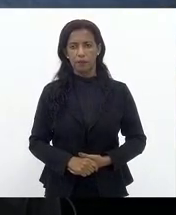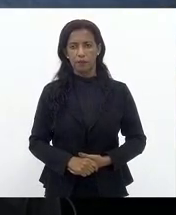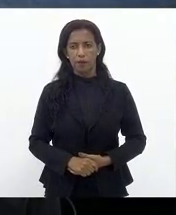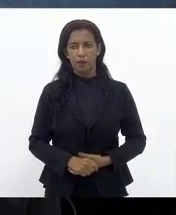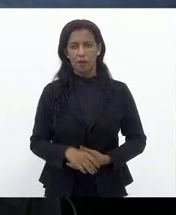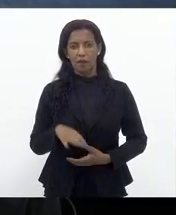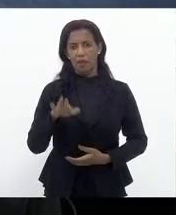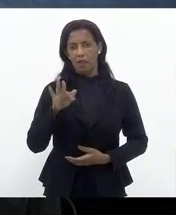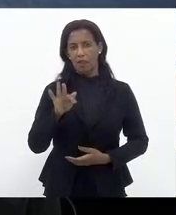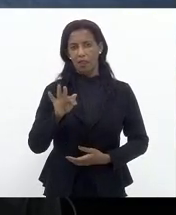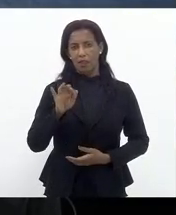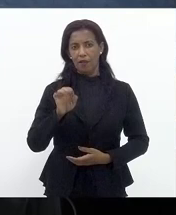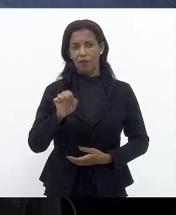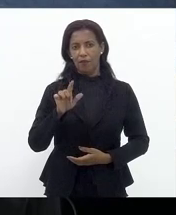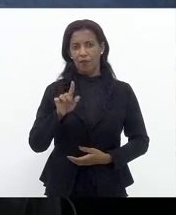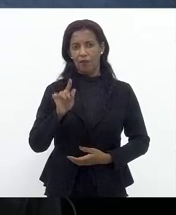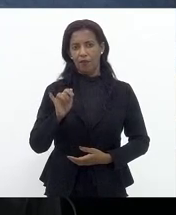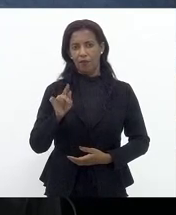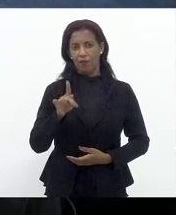Felipe Paul Bell.